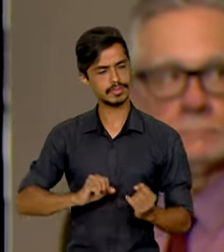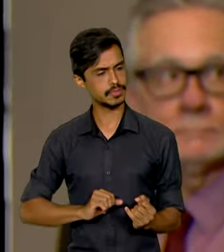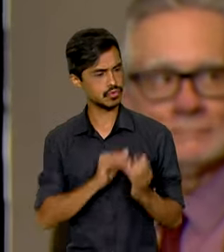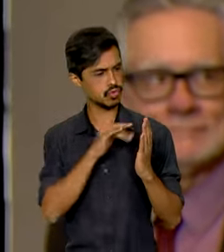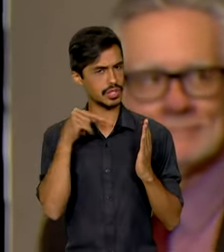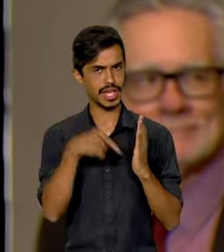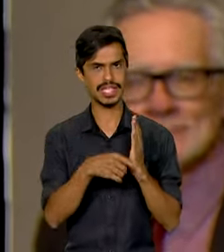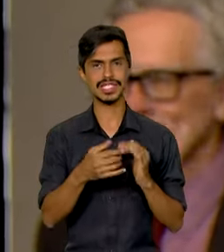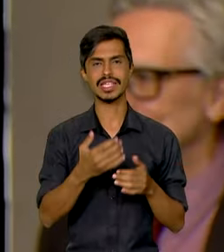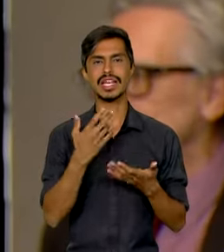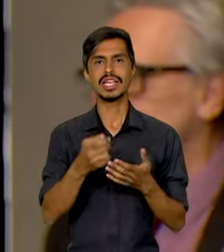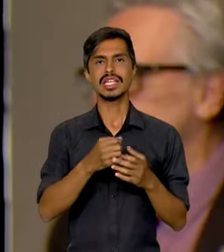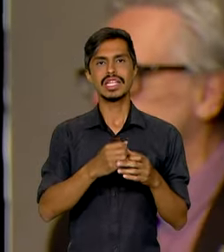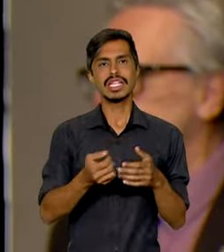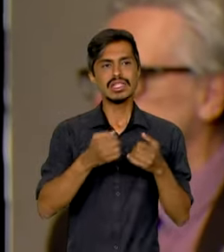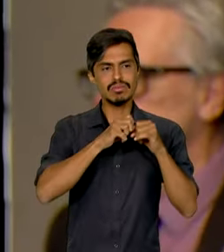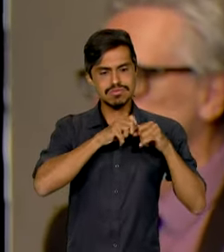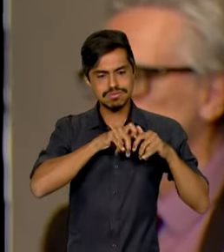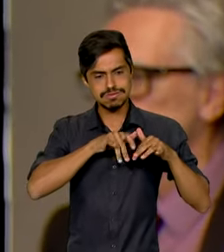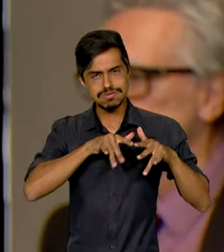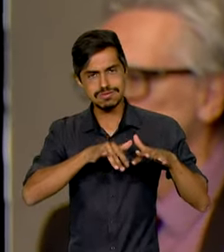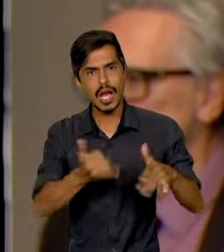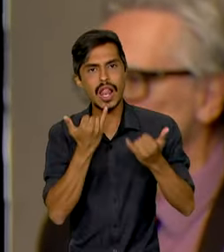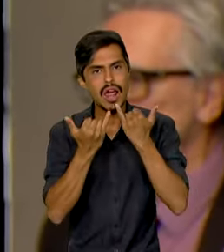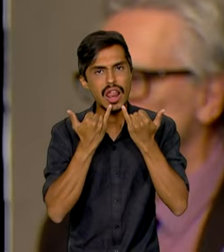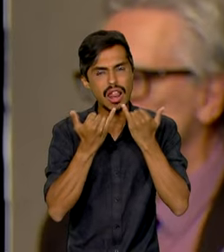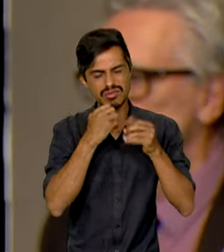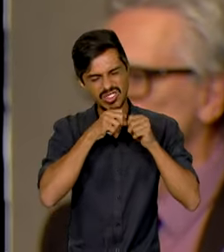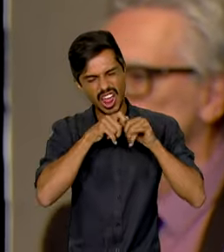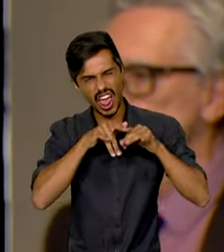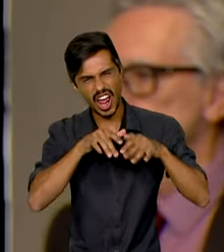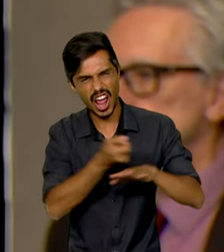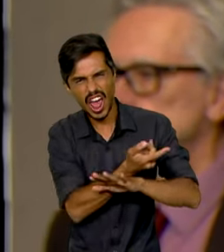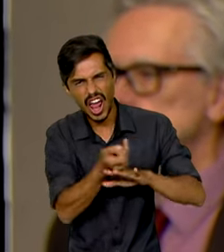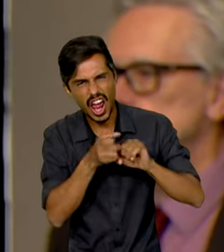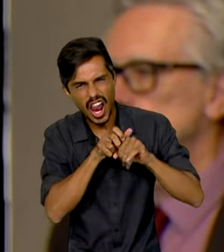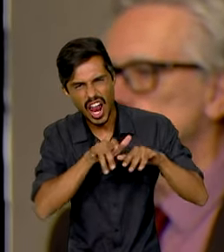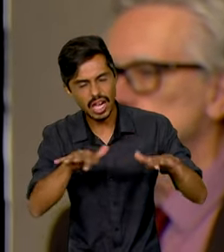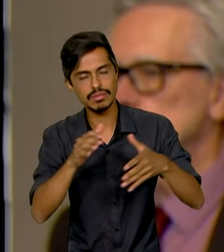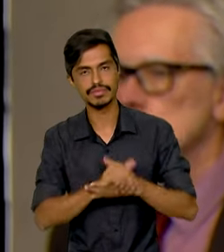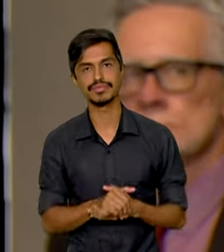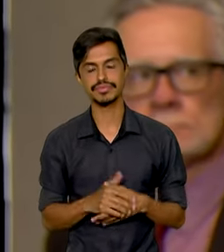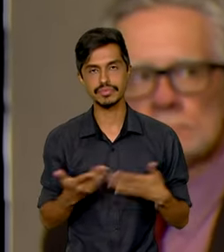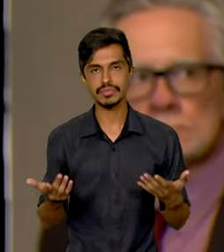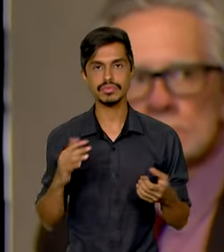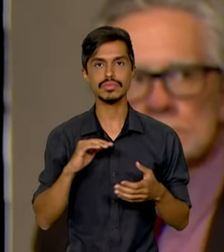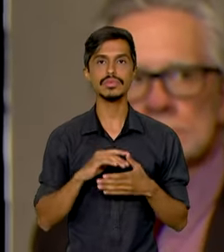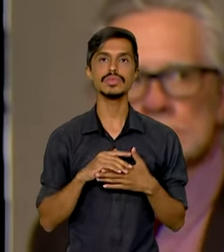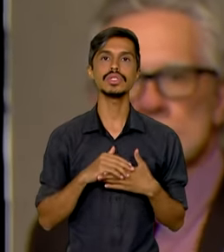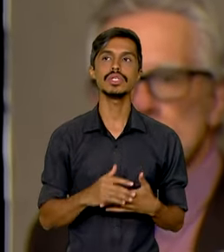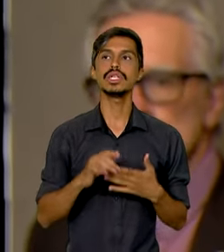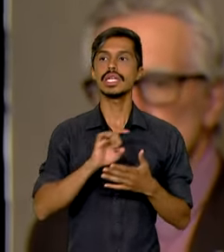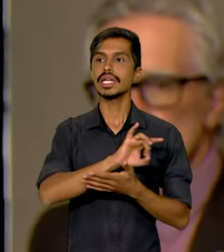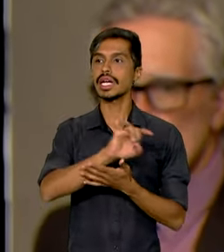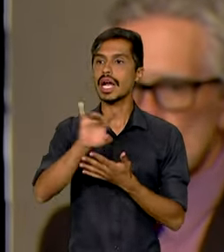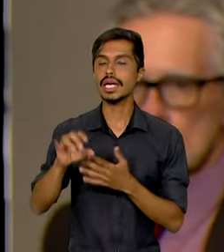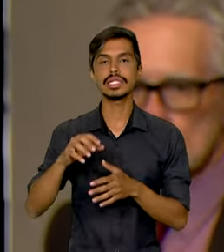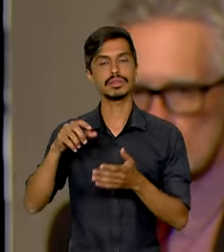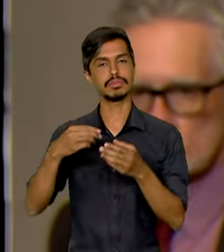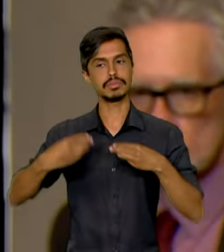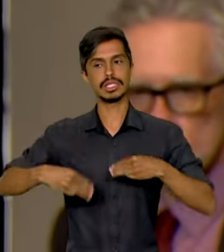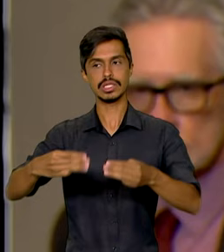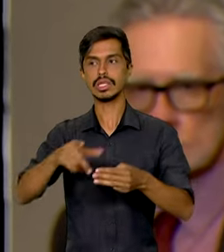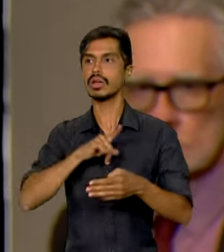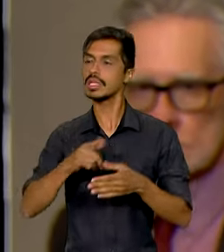a esta infodemia. Esta política se beneficiará dos aportes de cada ministério envolvido, o que trará